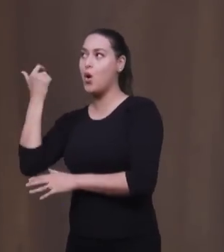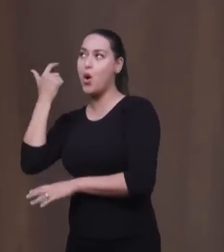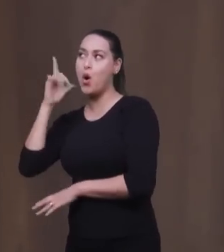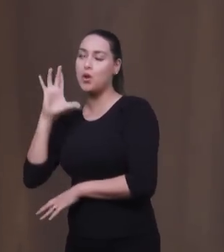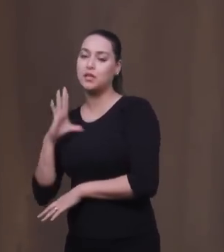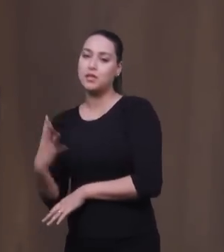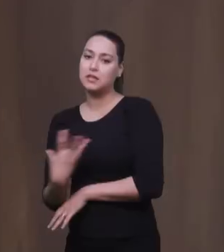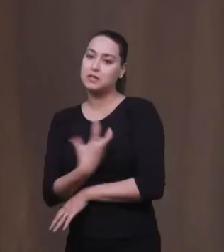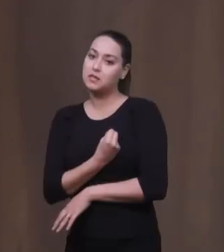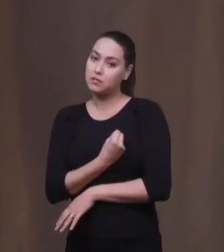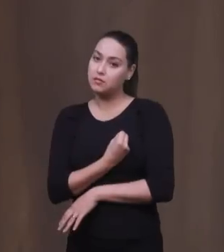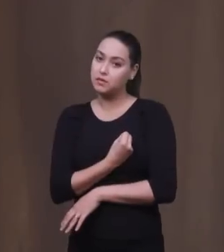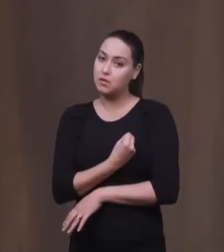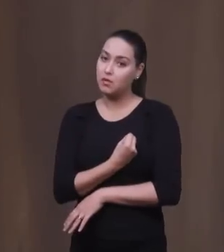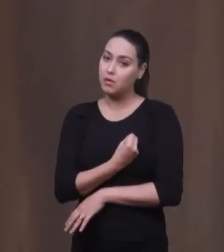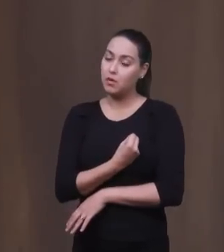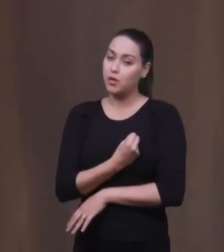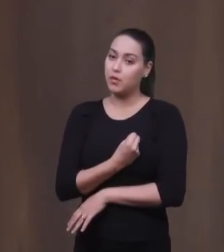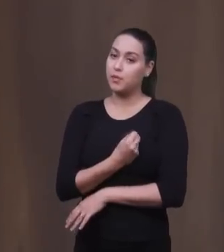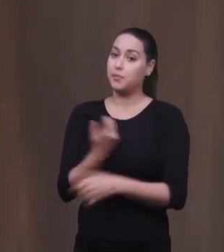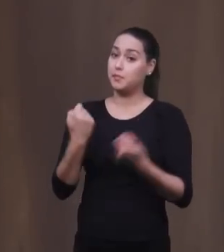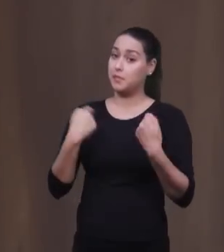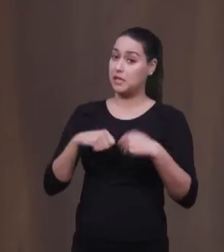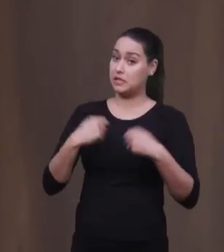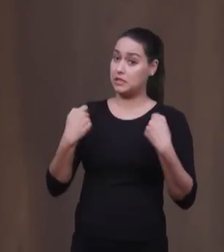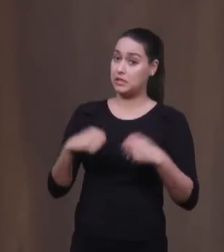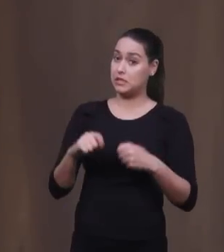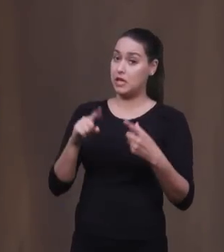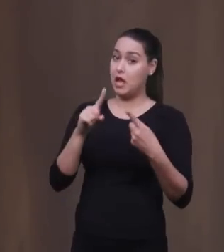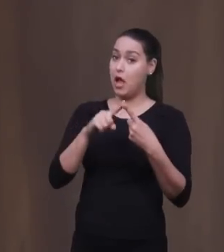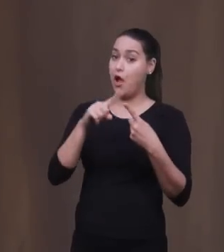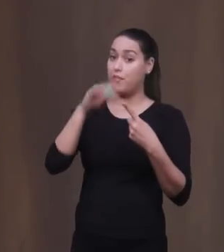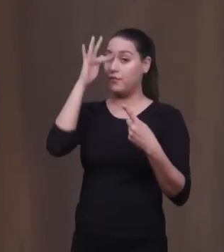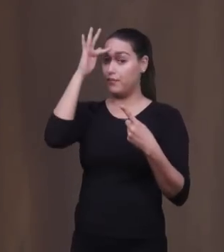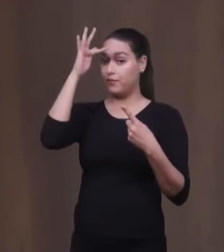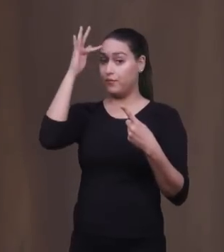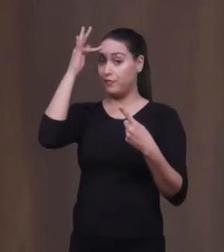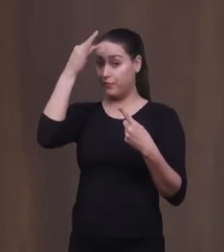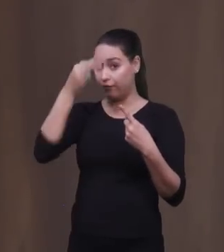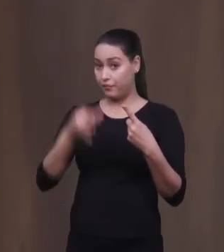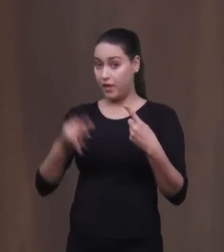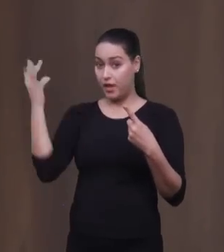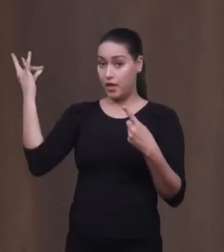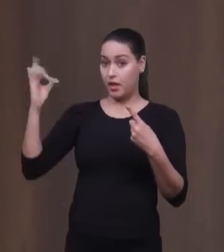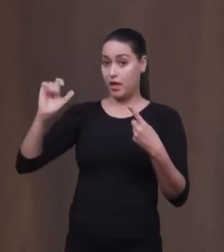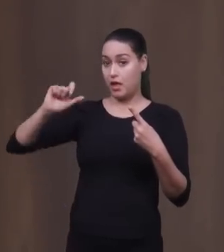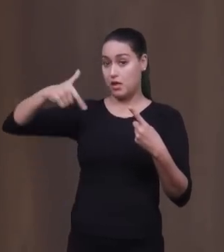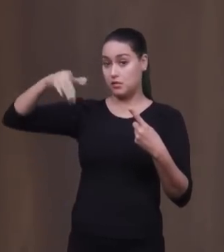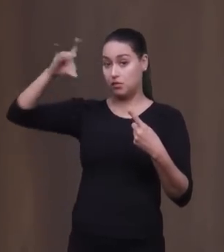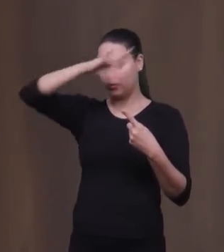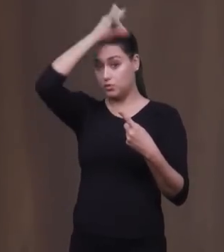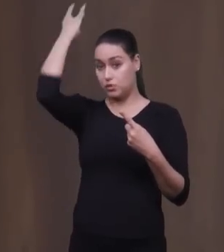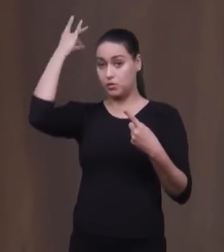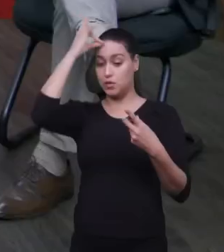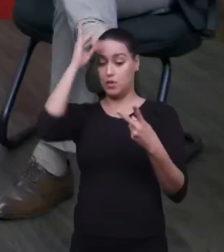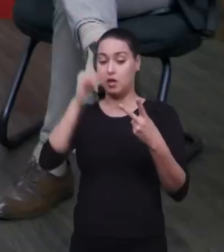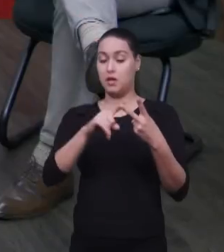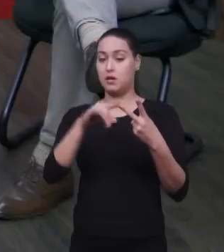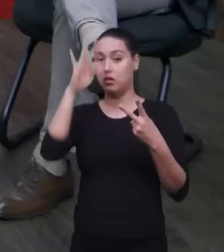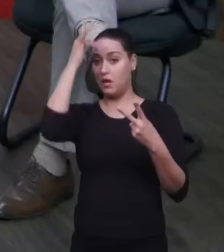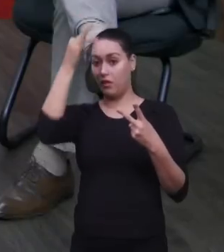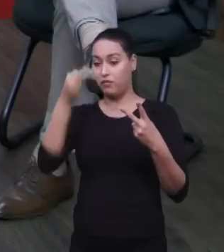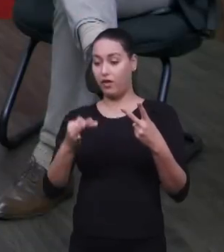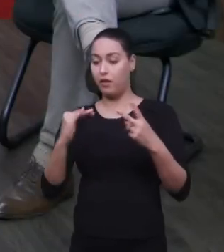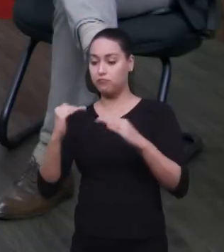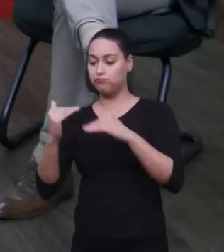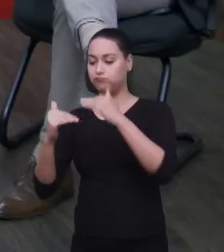Não se alcança salvação se não for por uma fé, primeiro, operada pelo Espírito Santo e uma fé que tem continuidade.